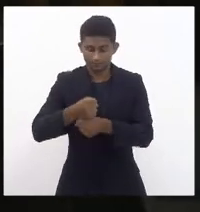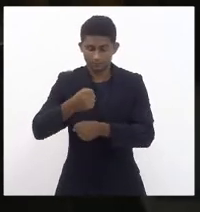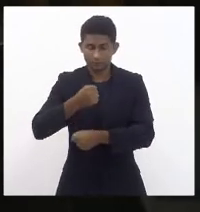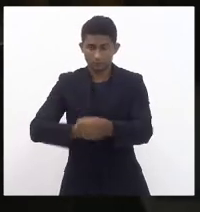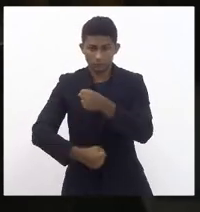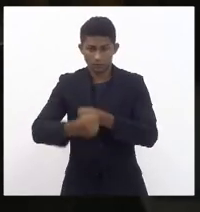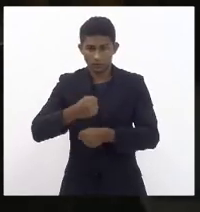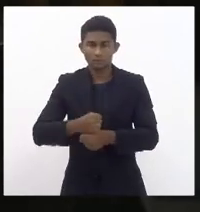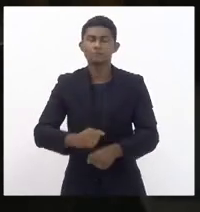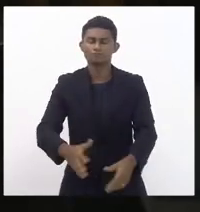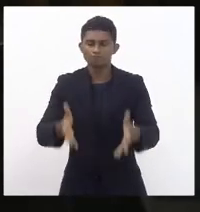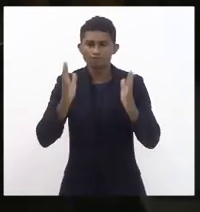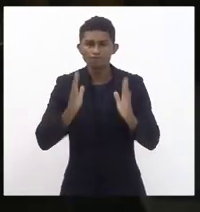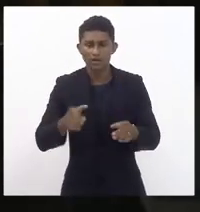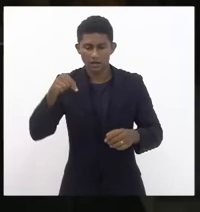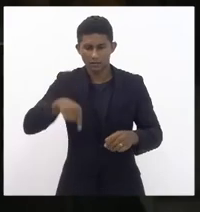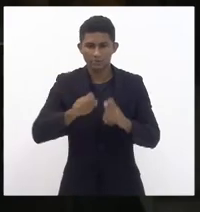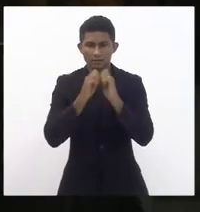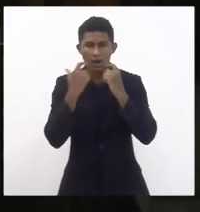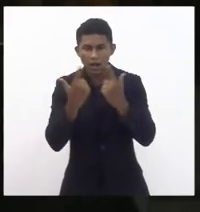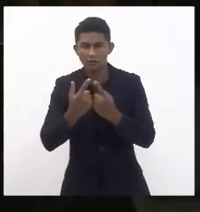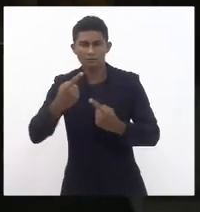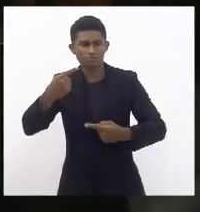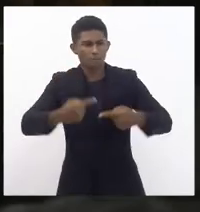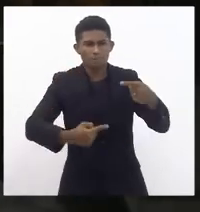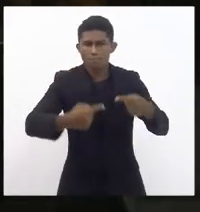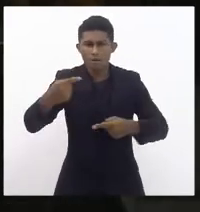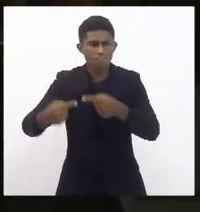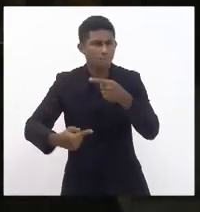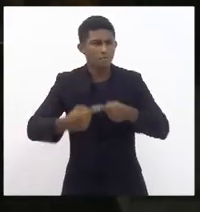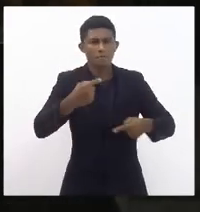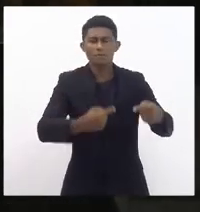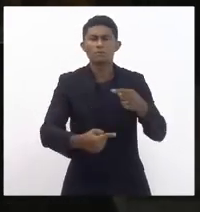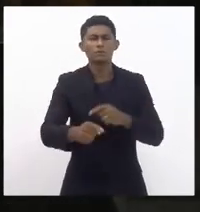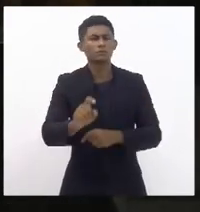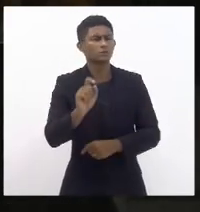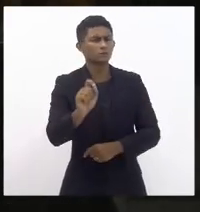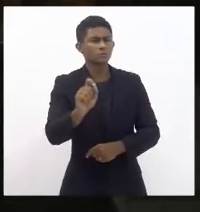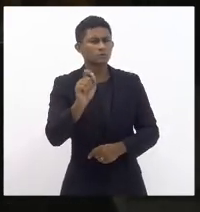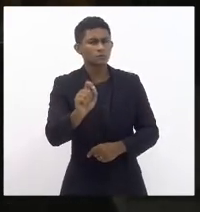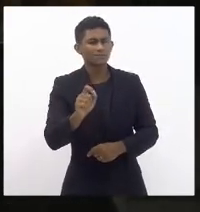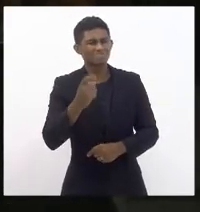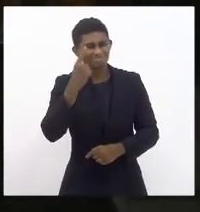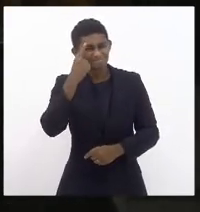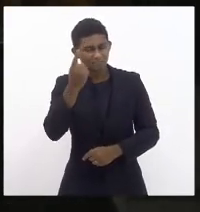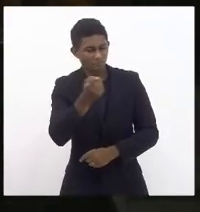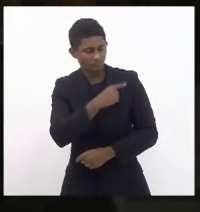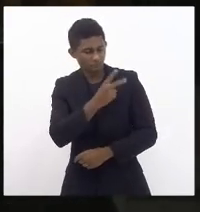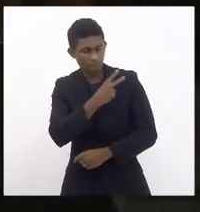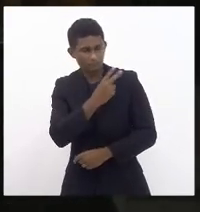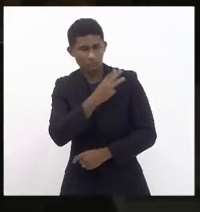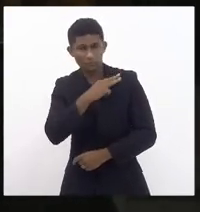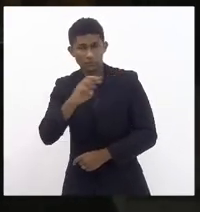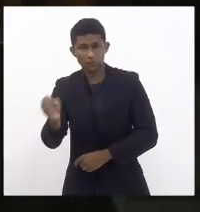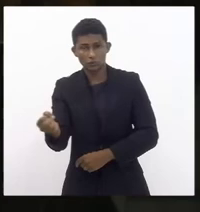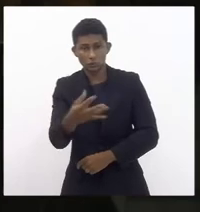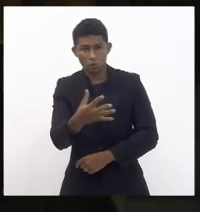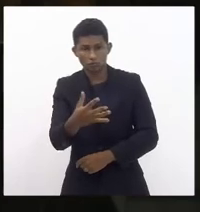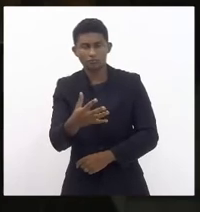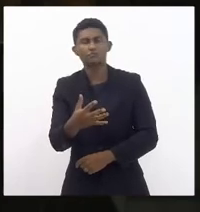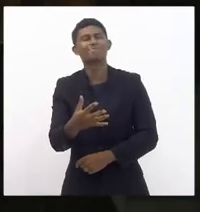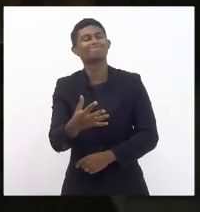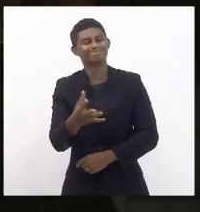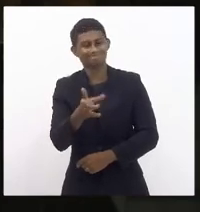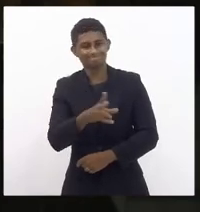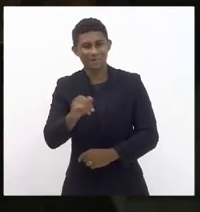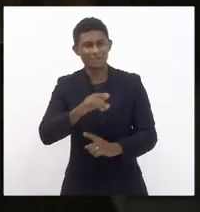trouxe para essa caso o debate sobre os impactos negativos que a implementação da reforma do ensino médio poderia trazer